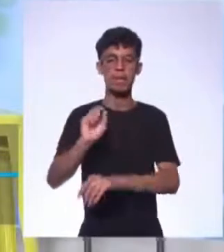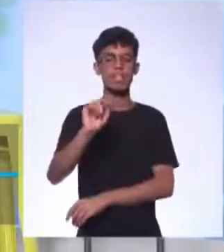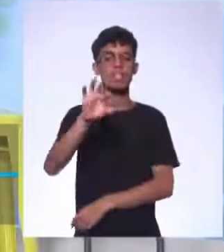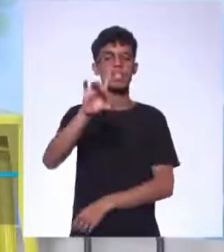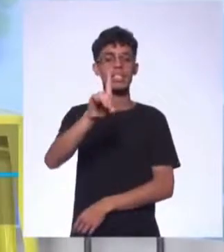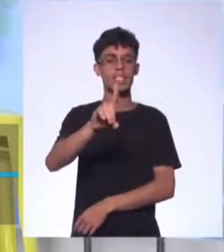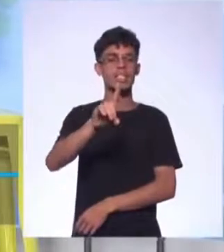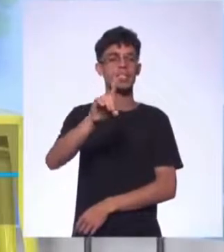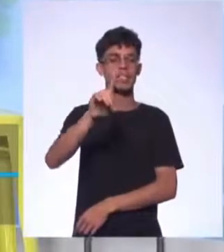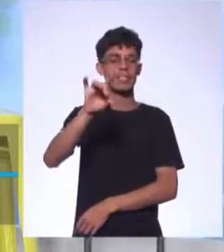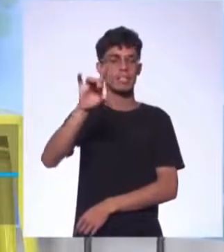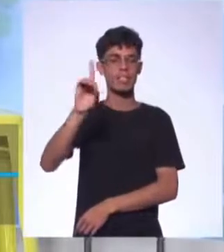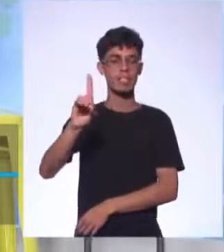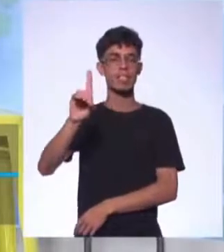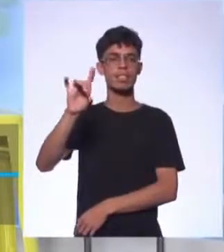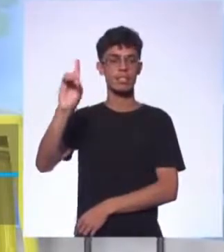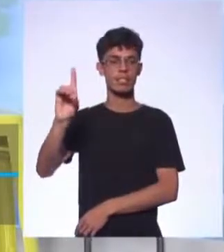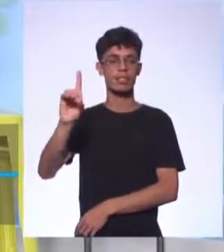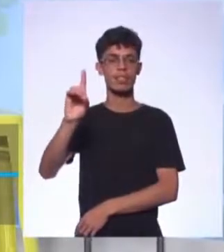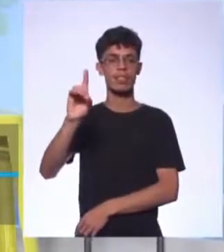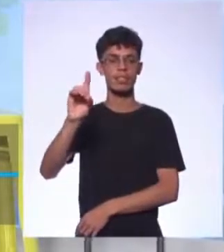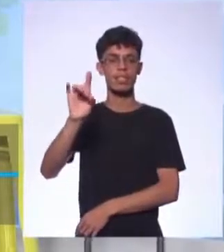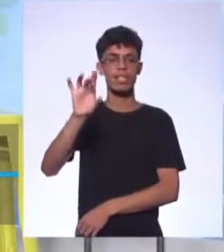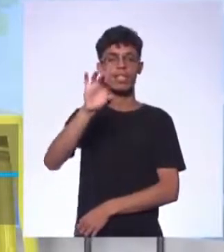DDT, que é a sigla de